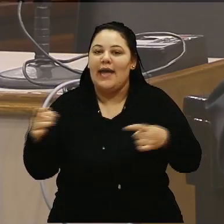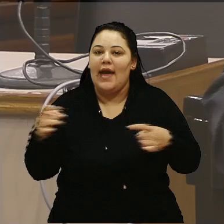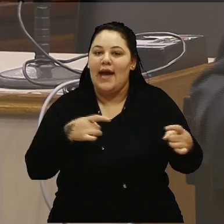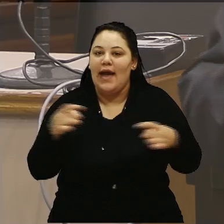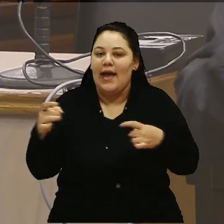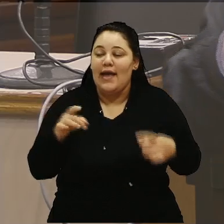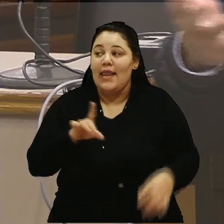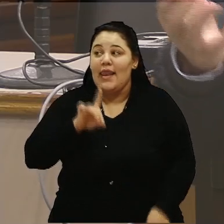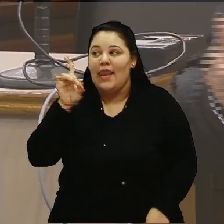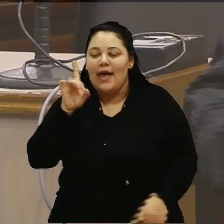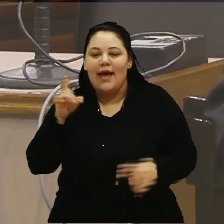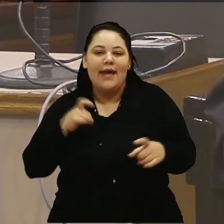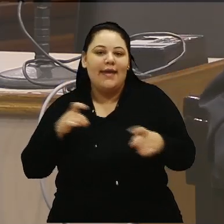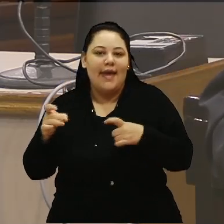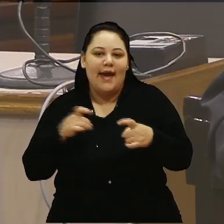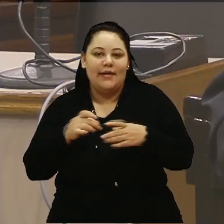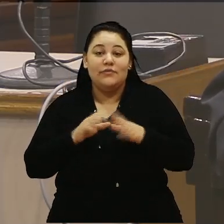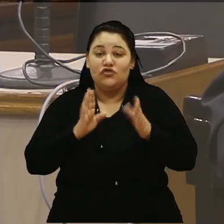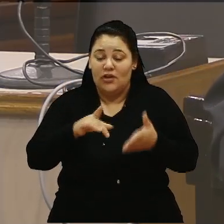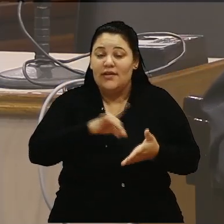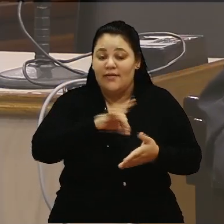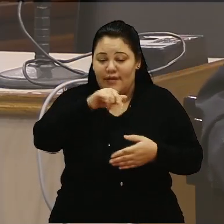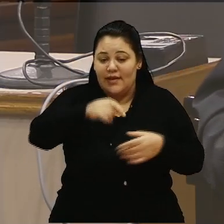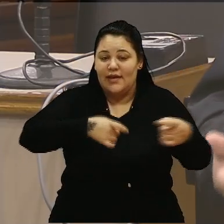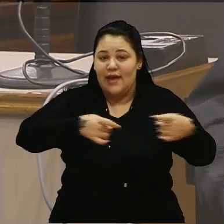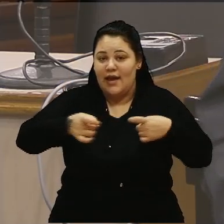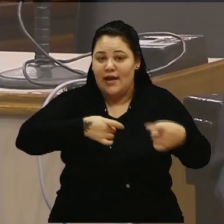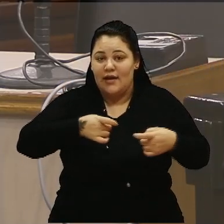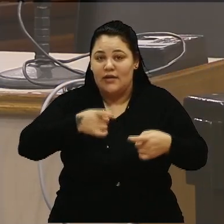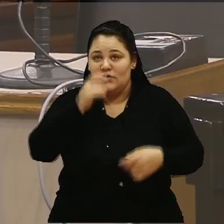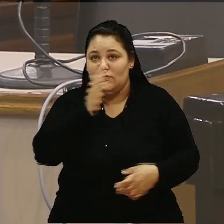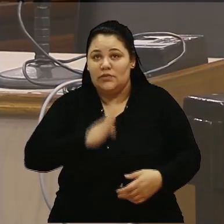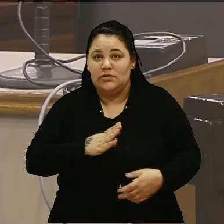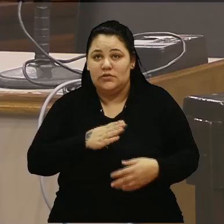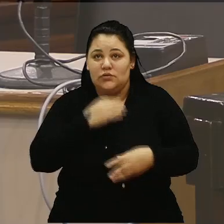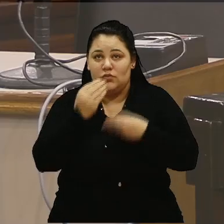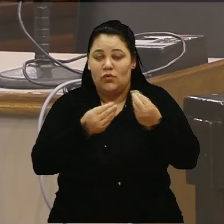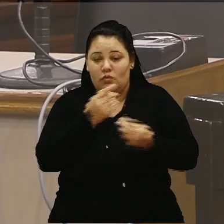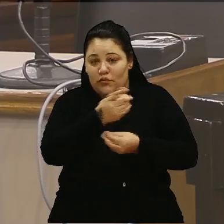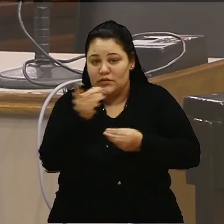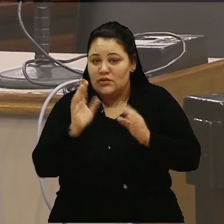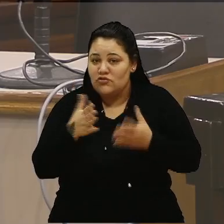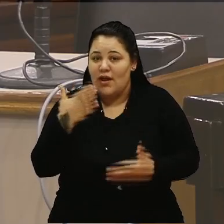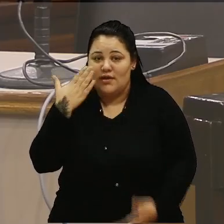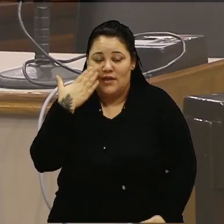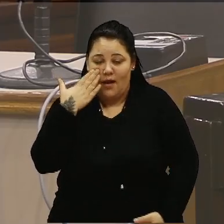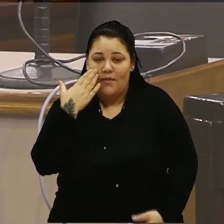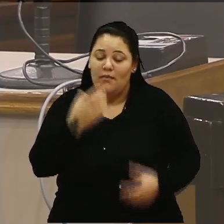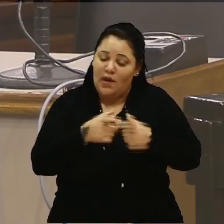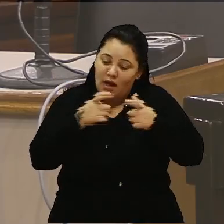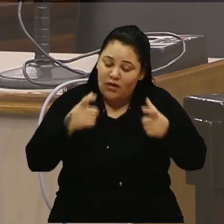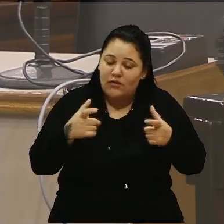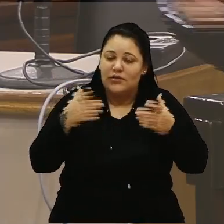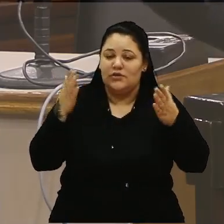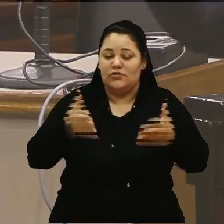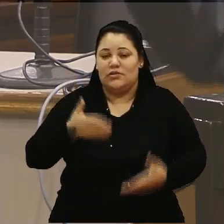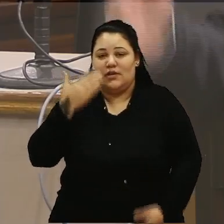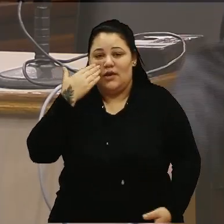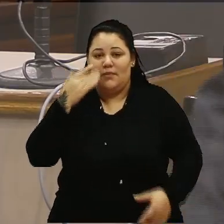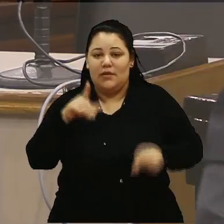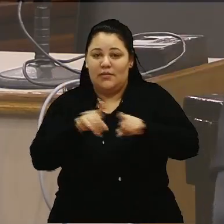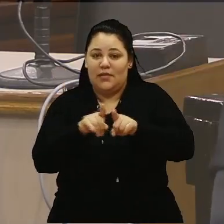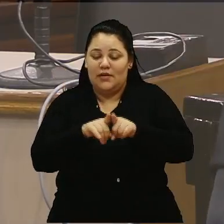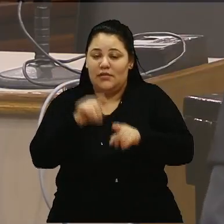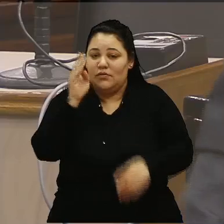guerra. A gente já teve guerra aqui no Brasil também. Como é do conhecimento de todos, ou da maioria, o Brasil